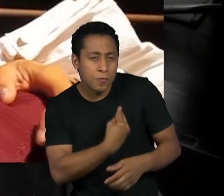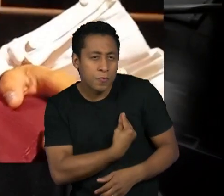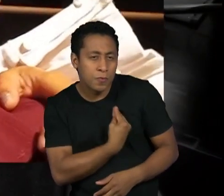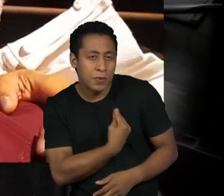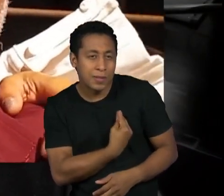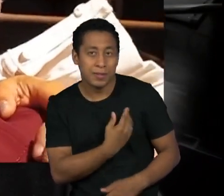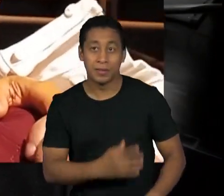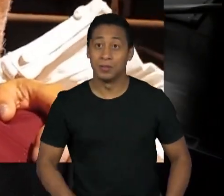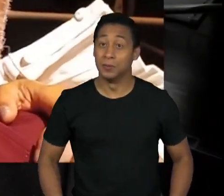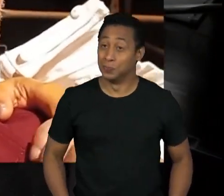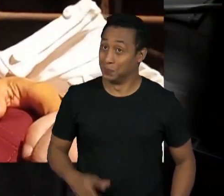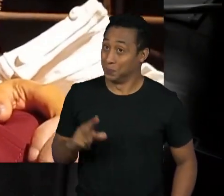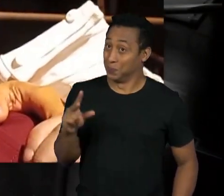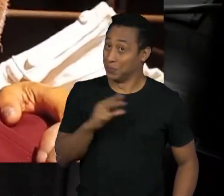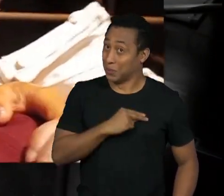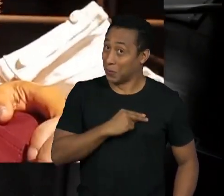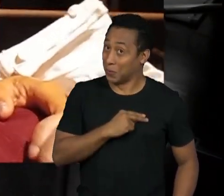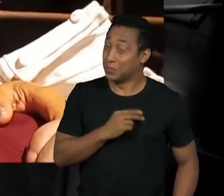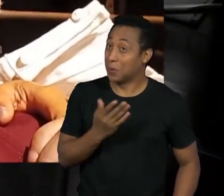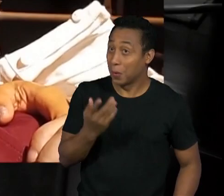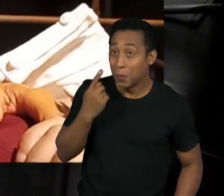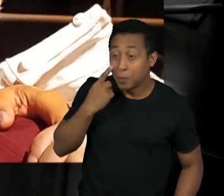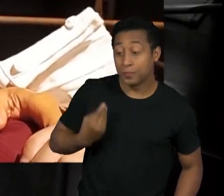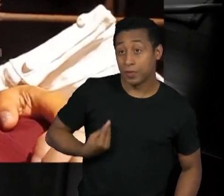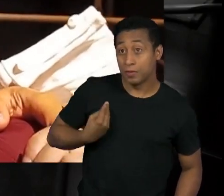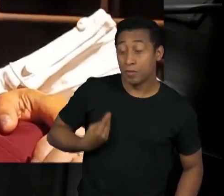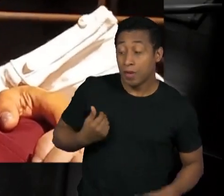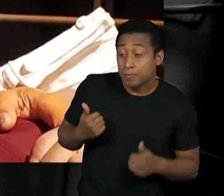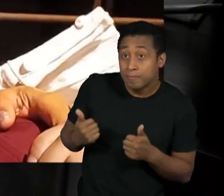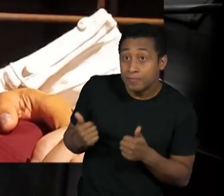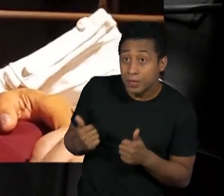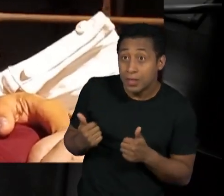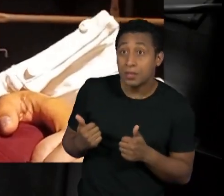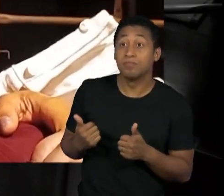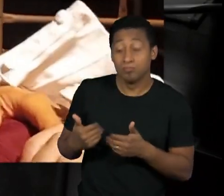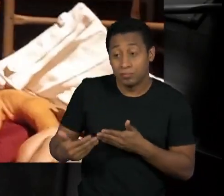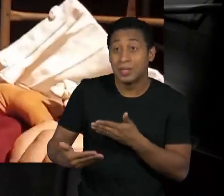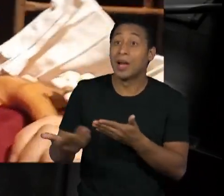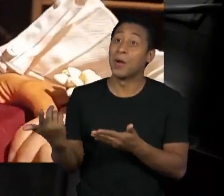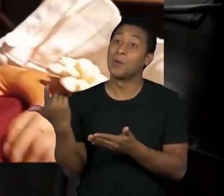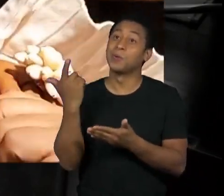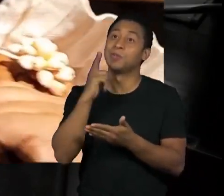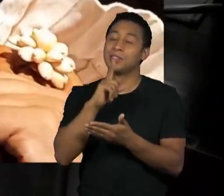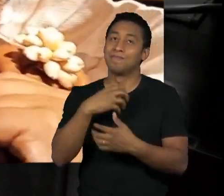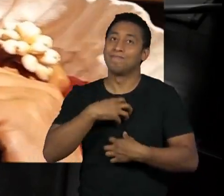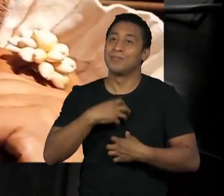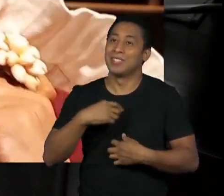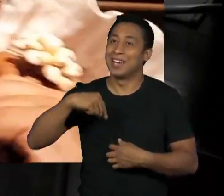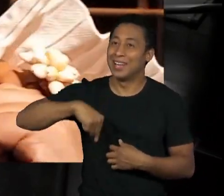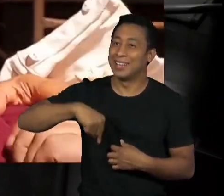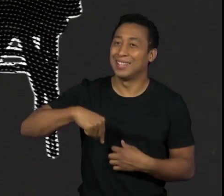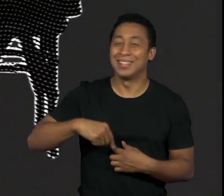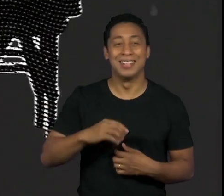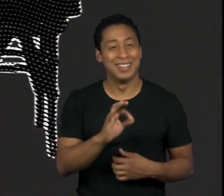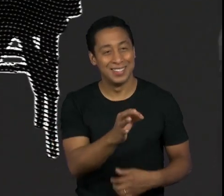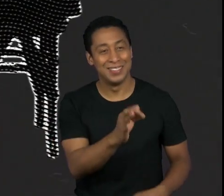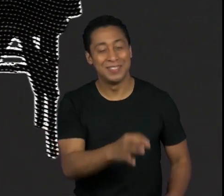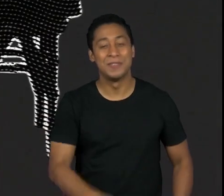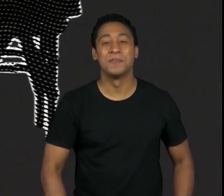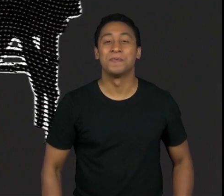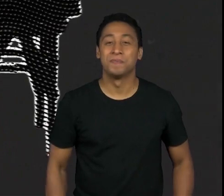principalmente. E olha, viver bem e bem viver foi o que aconteceu aqui. Com certeza.